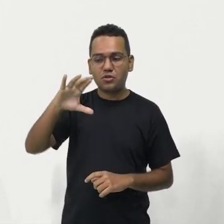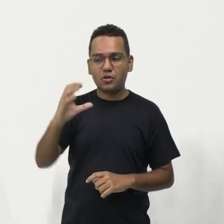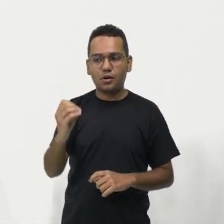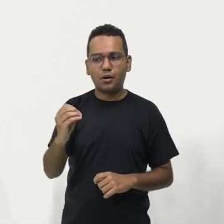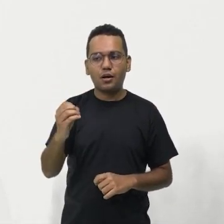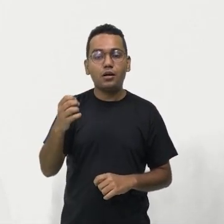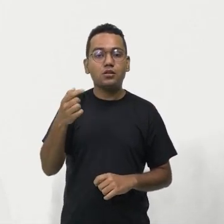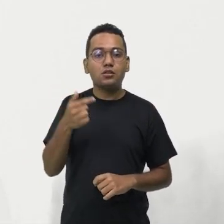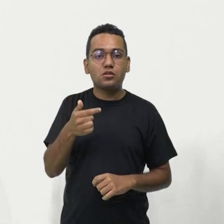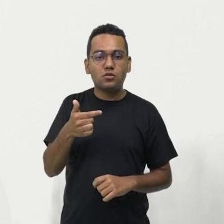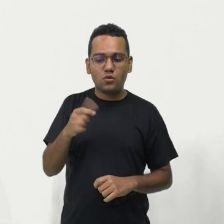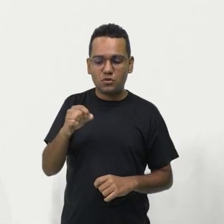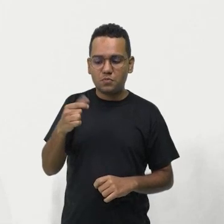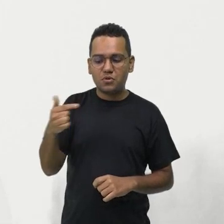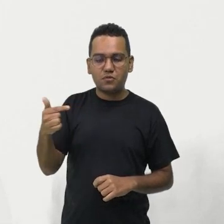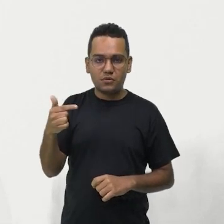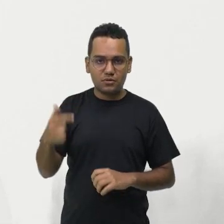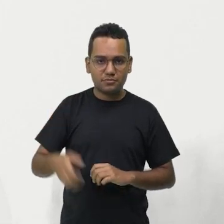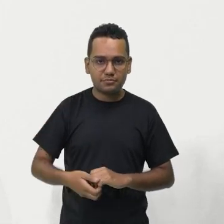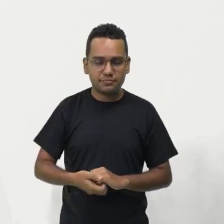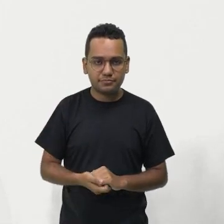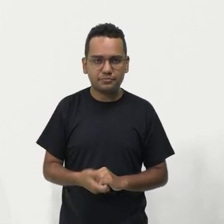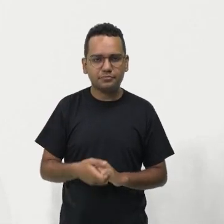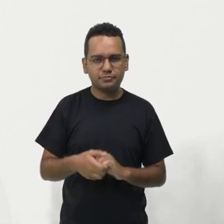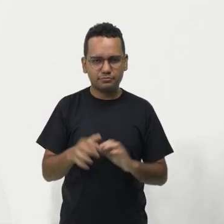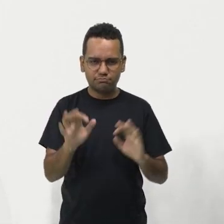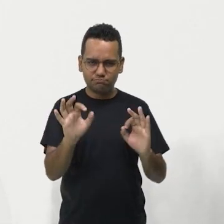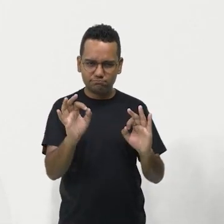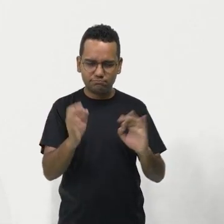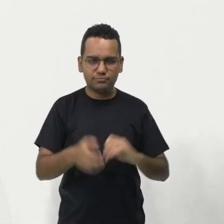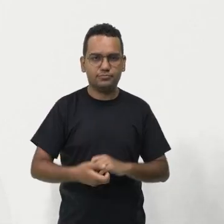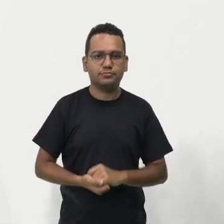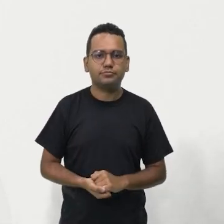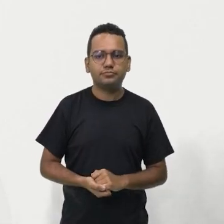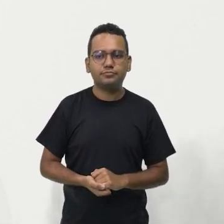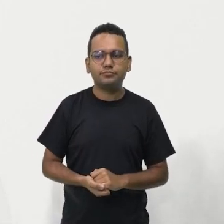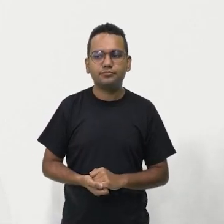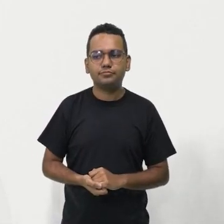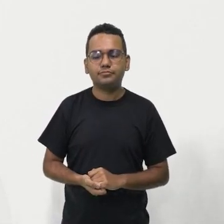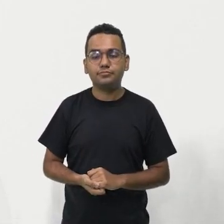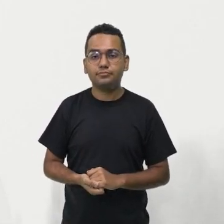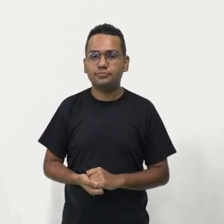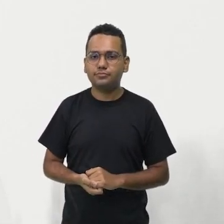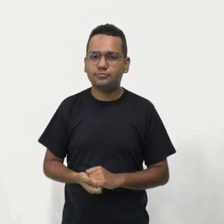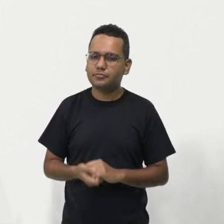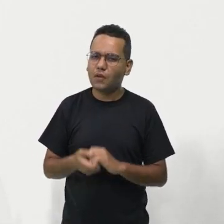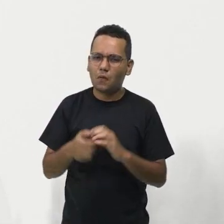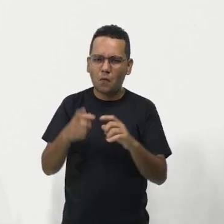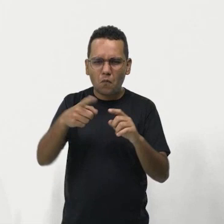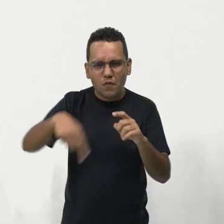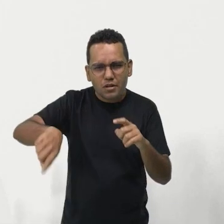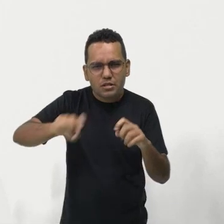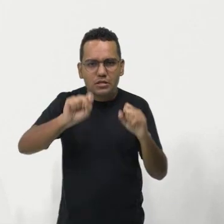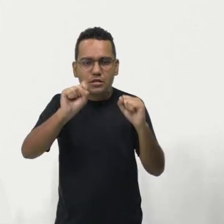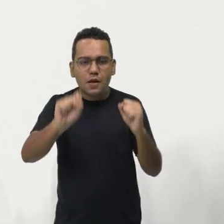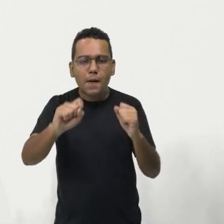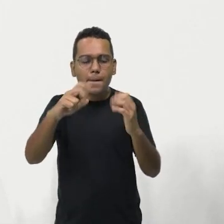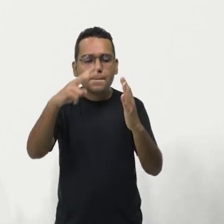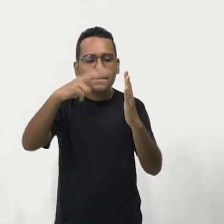de 2022, certo? Então, observem que o nosso texto, ele